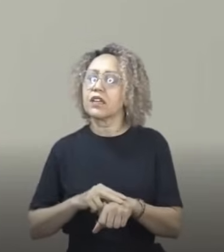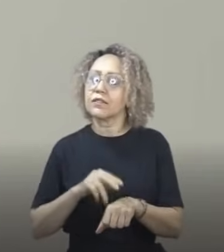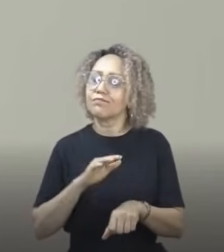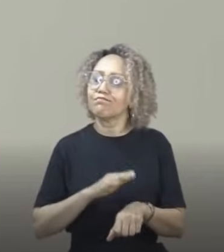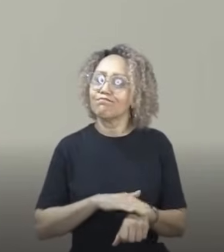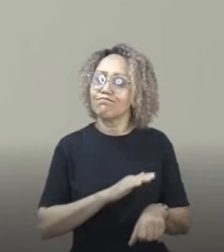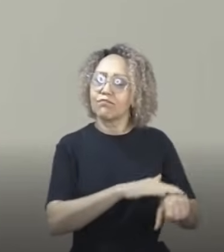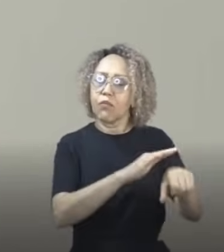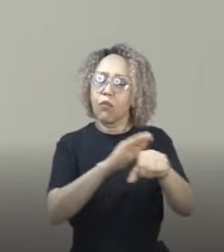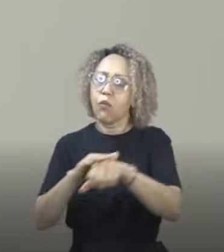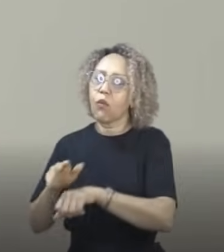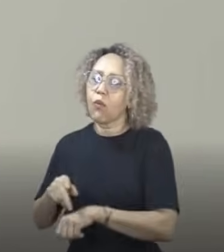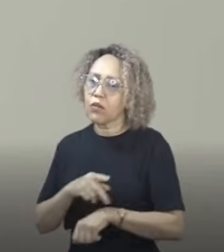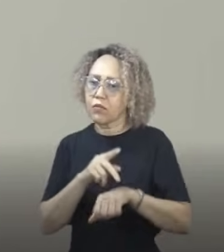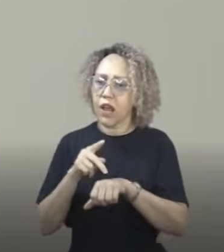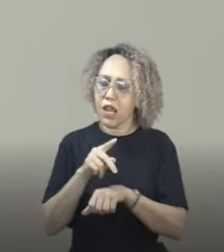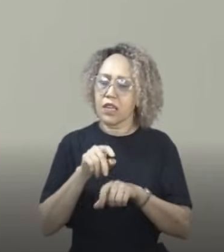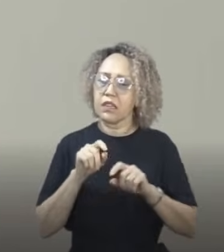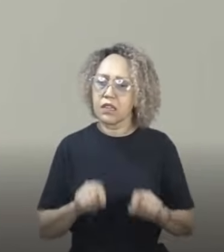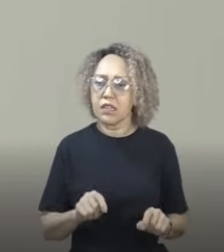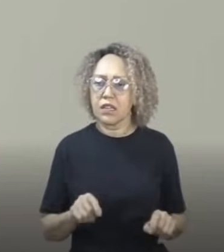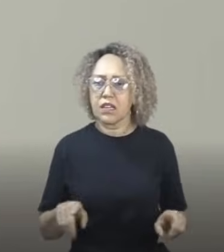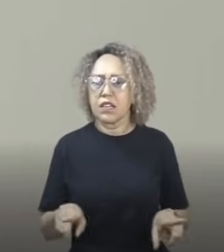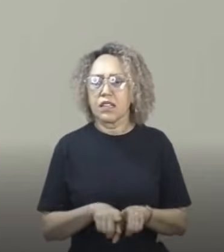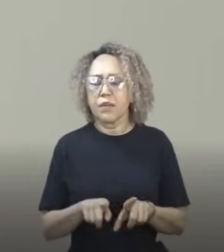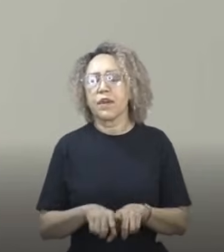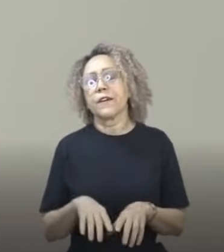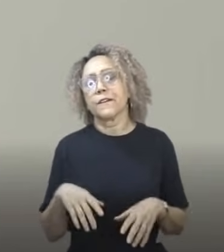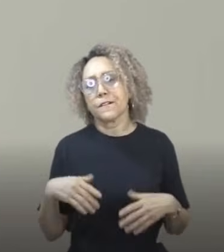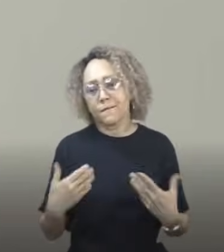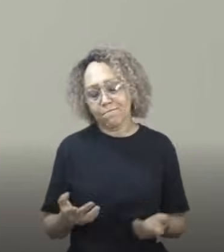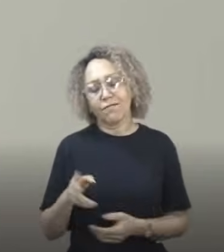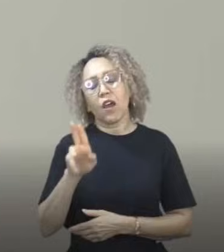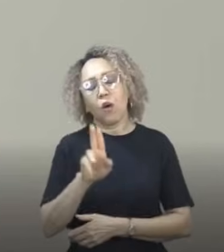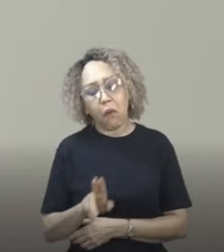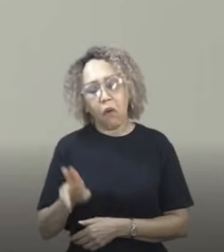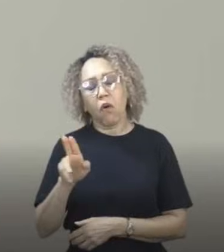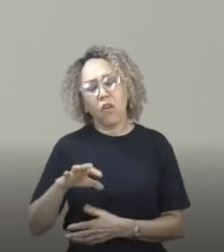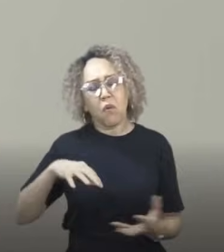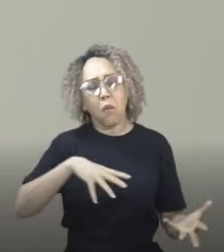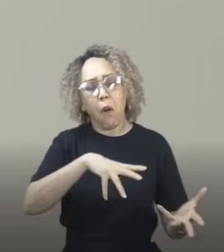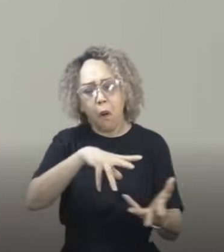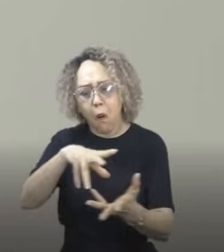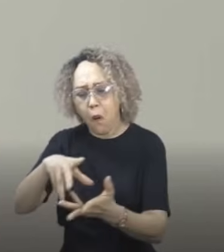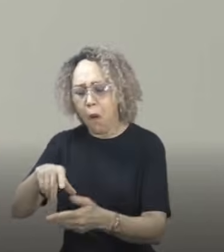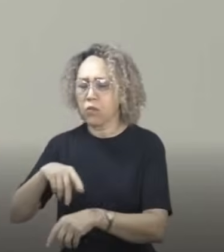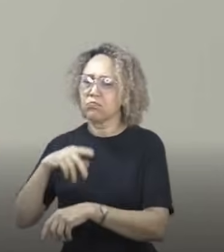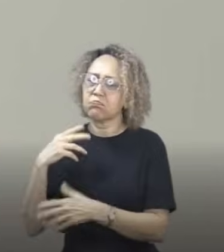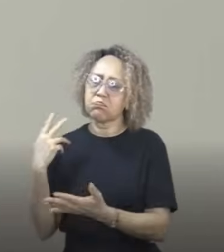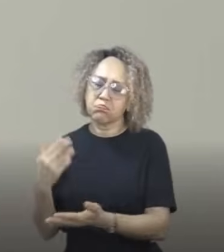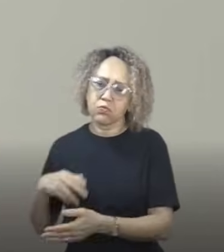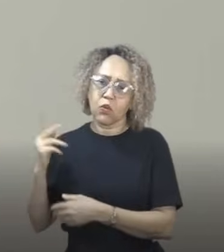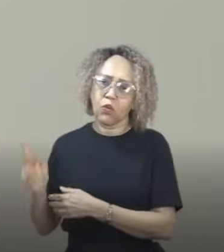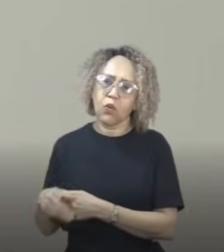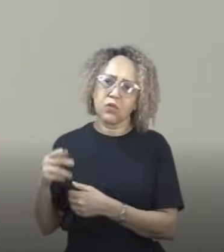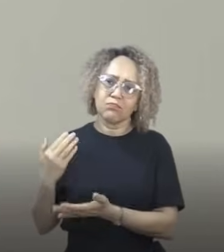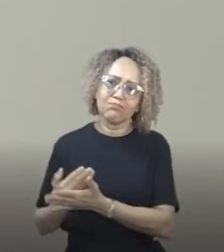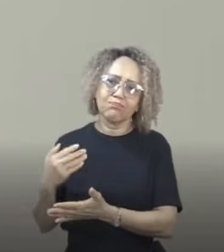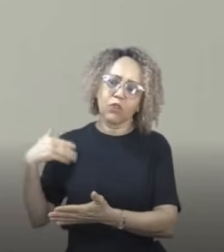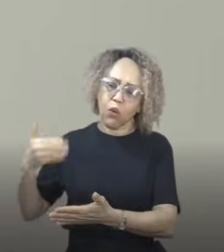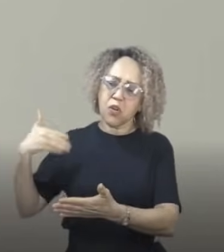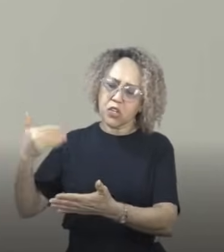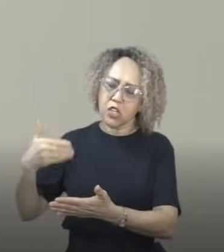Mas ainda se usa muita energia fóssil no mundo todo. Então, o grande desafio é de